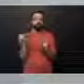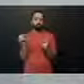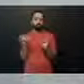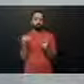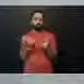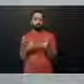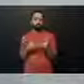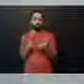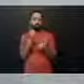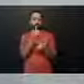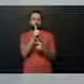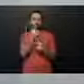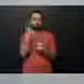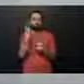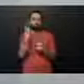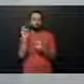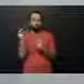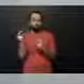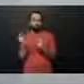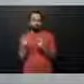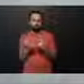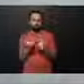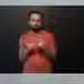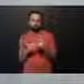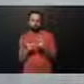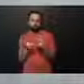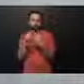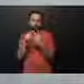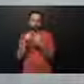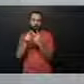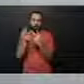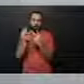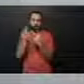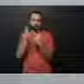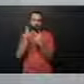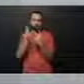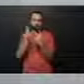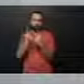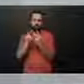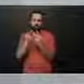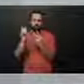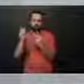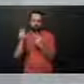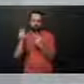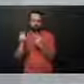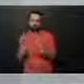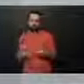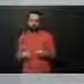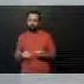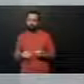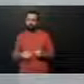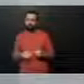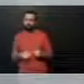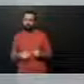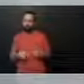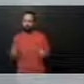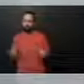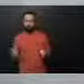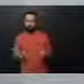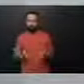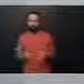unidades. Ou 1.000 Agora nós vamos fazer a escrita aditiva. Olha